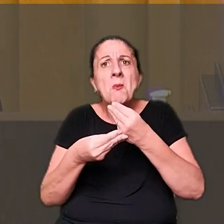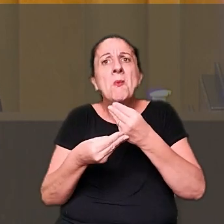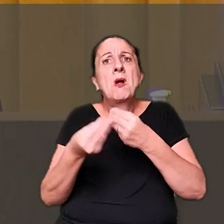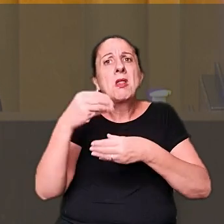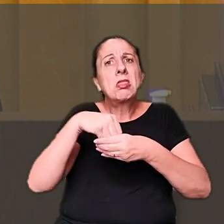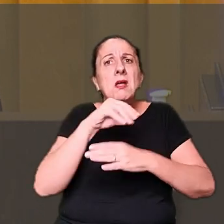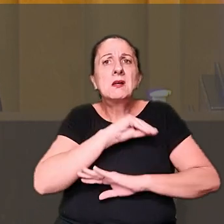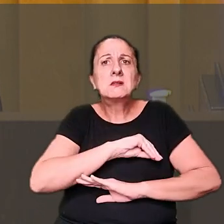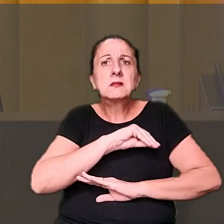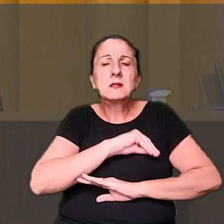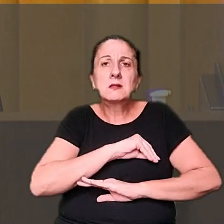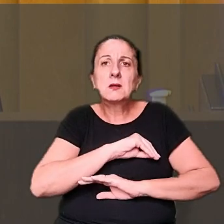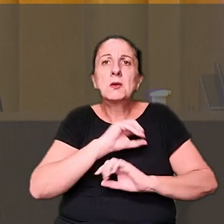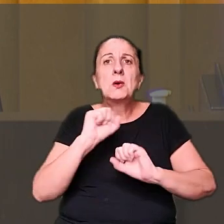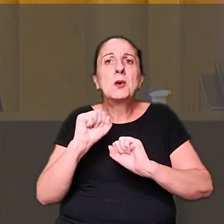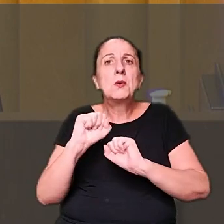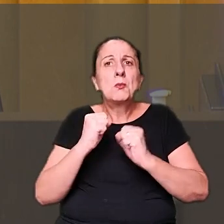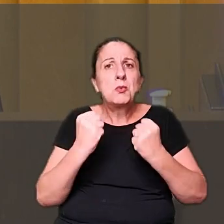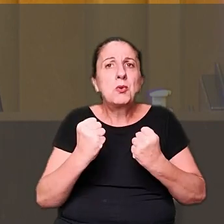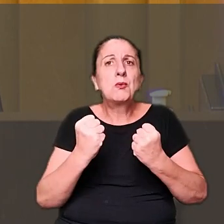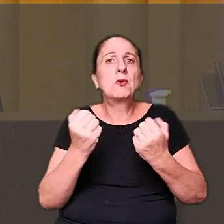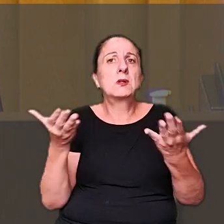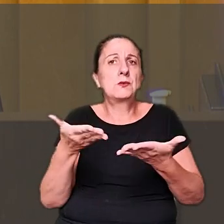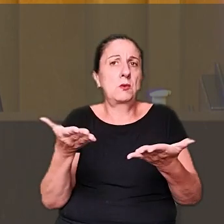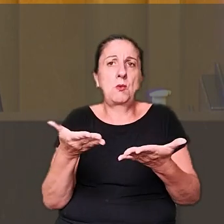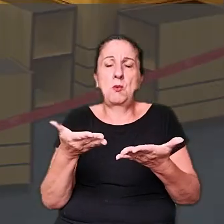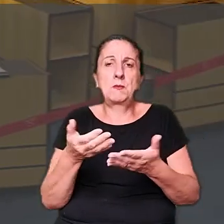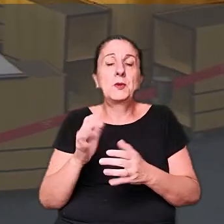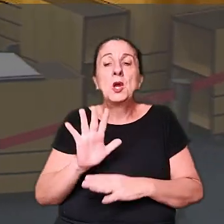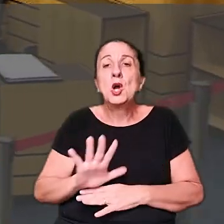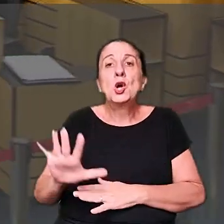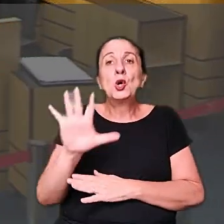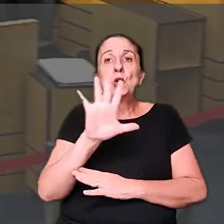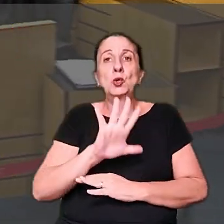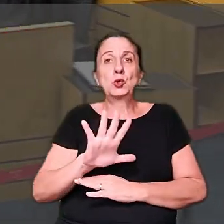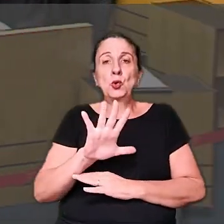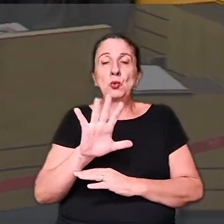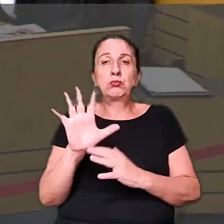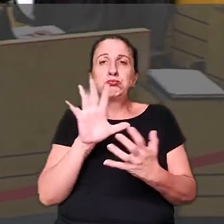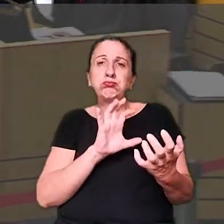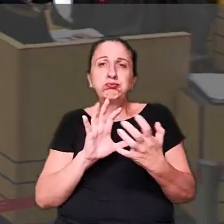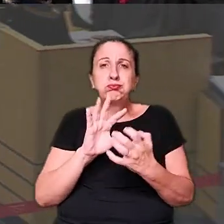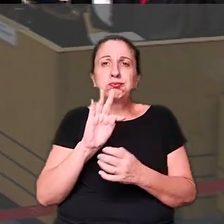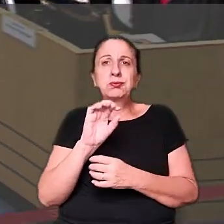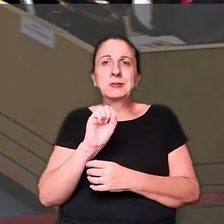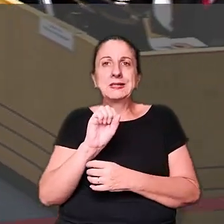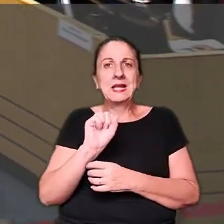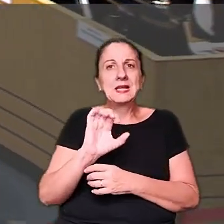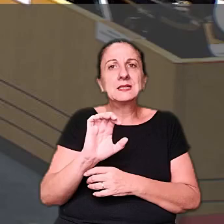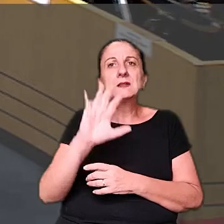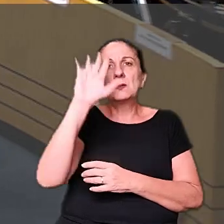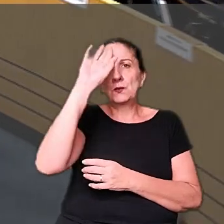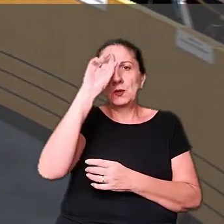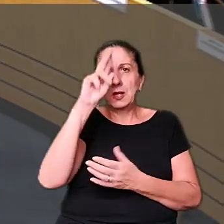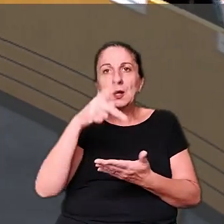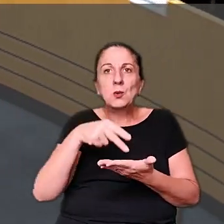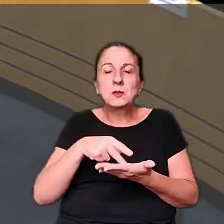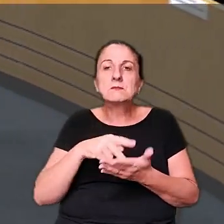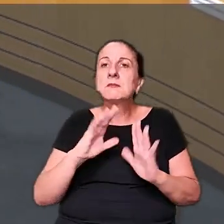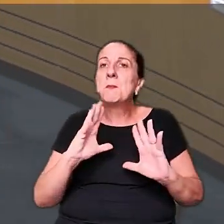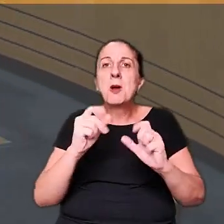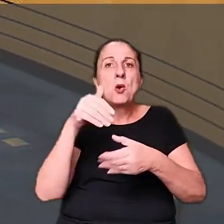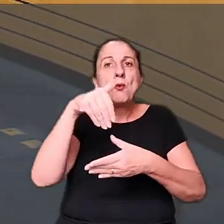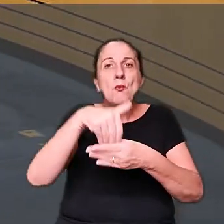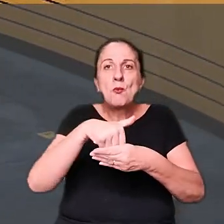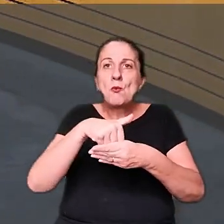incorporada ao salário por força da habitualidade. Por unanimidade, o conflito de teses foi reconhecido e,